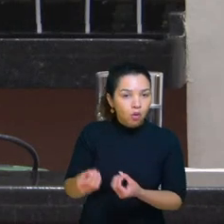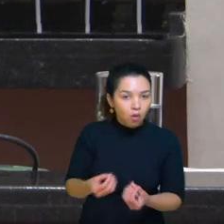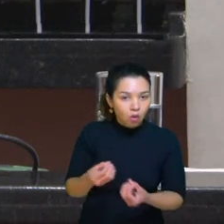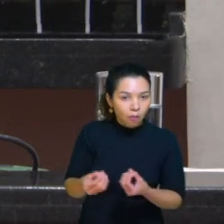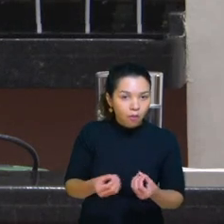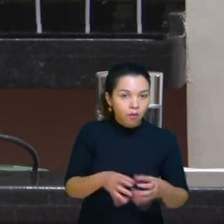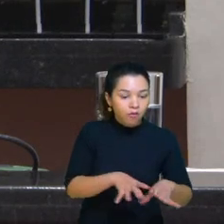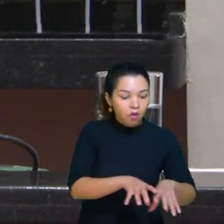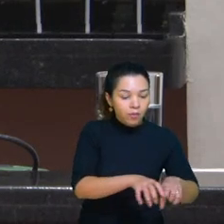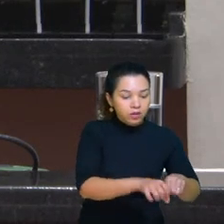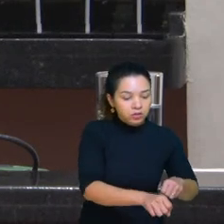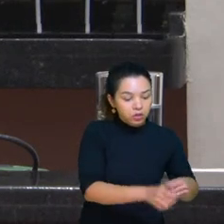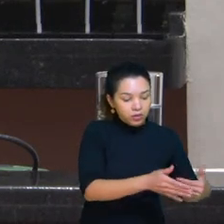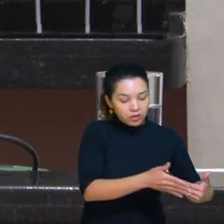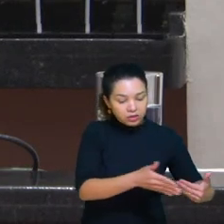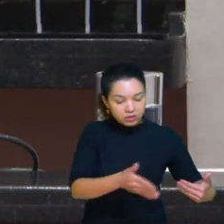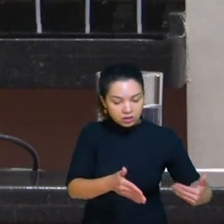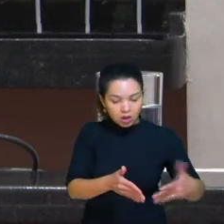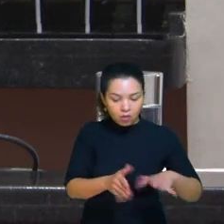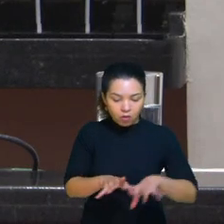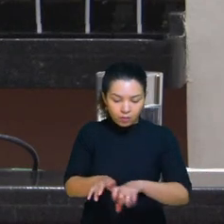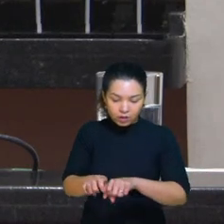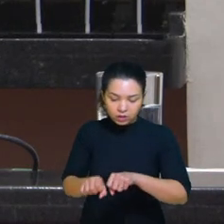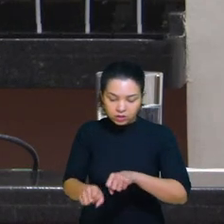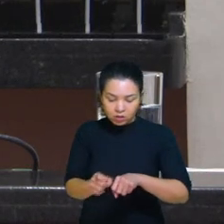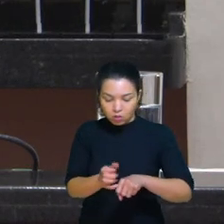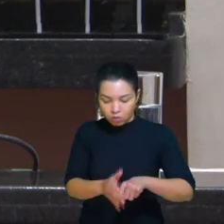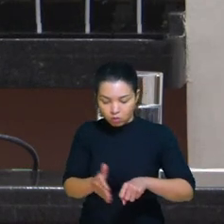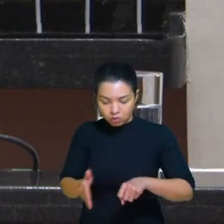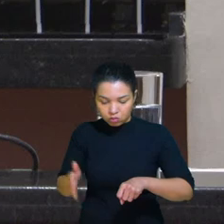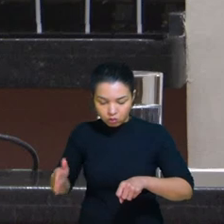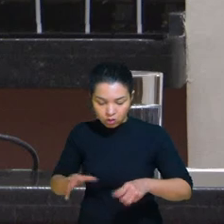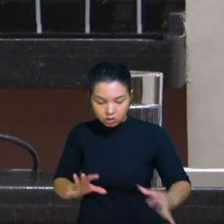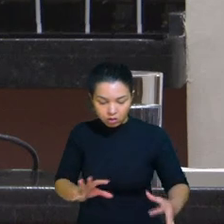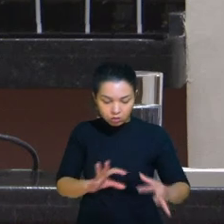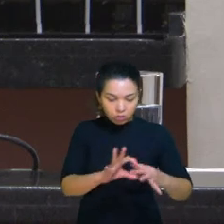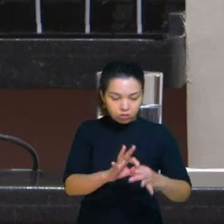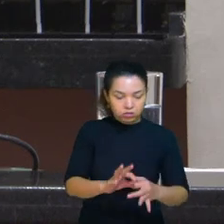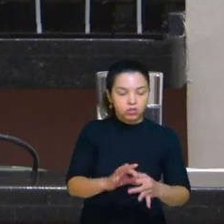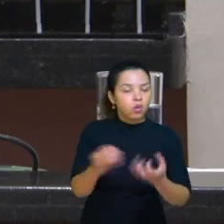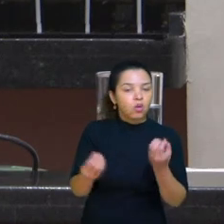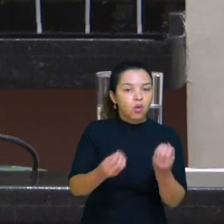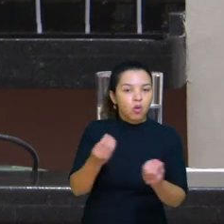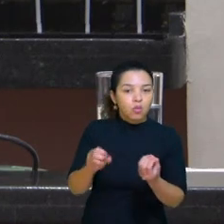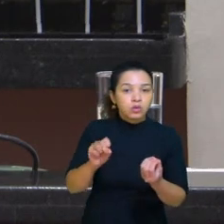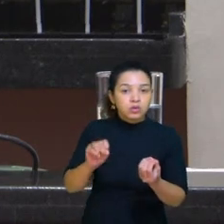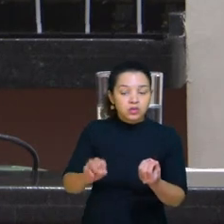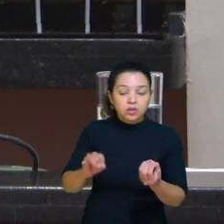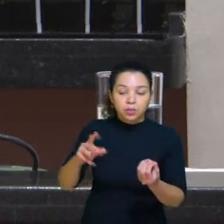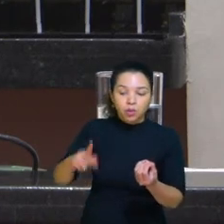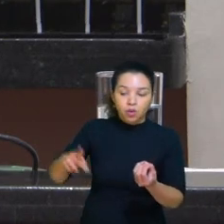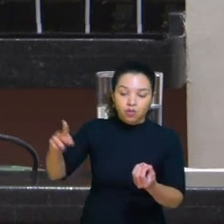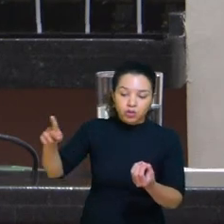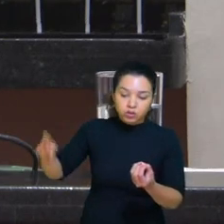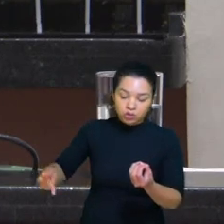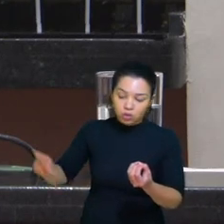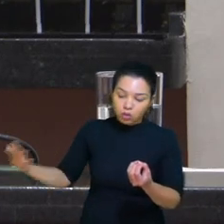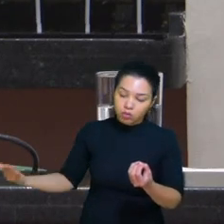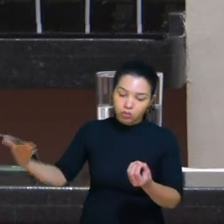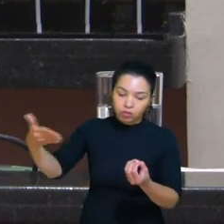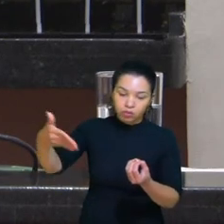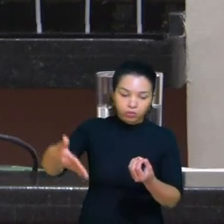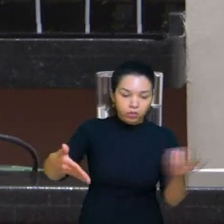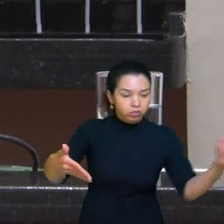Inicial se eu recebo na rede a professores com diferenças muito